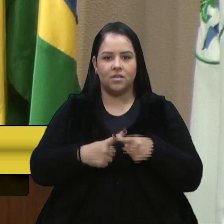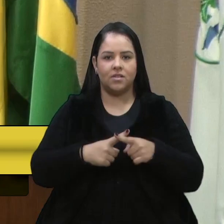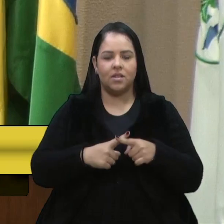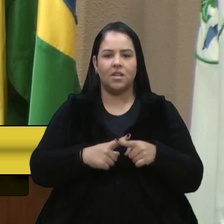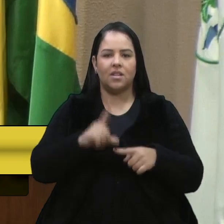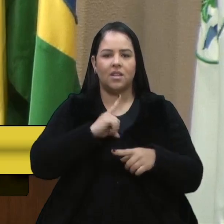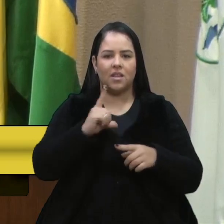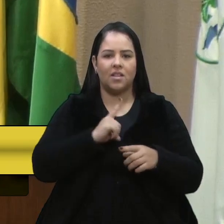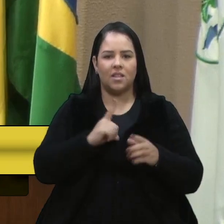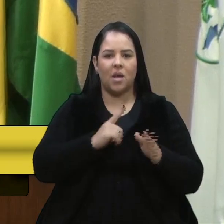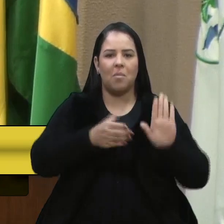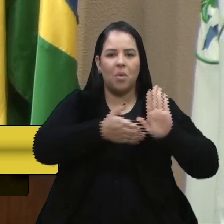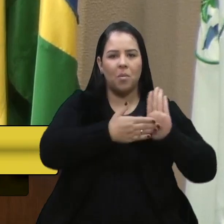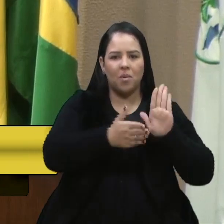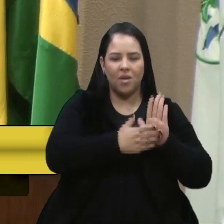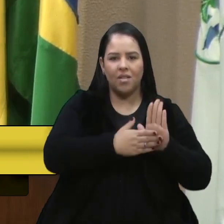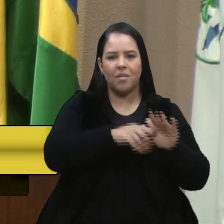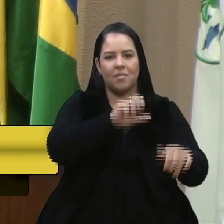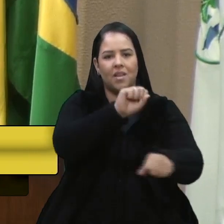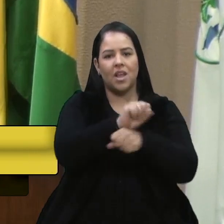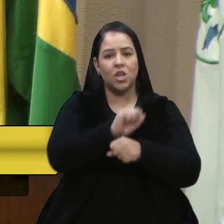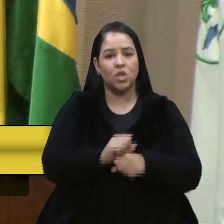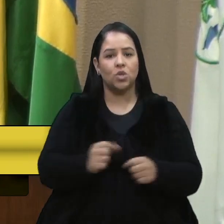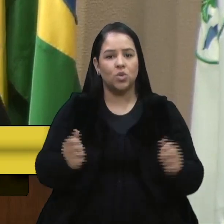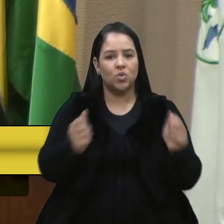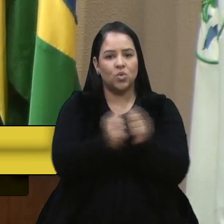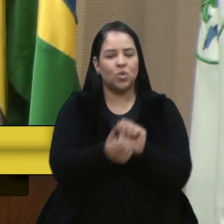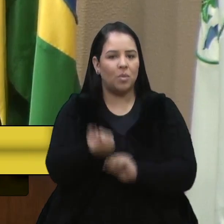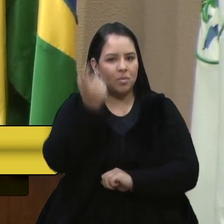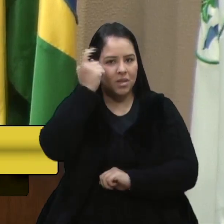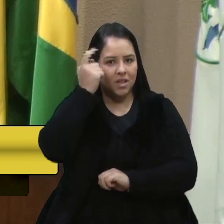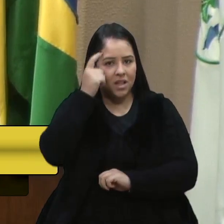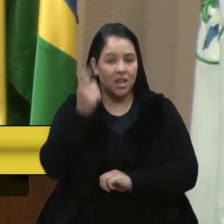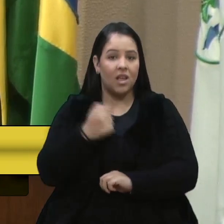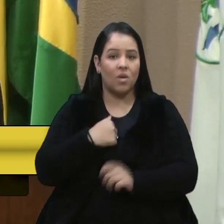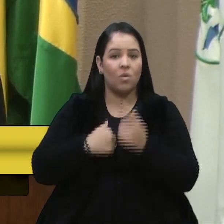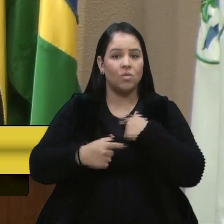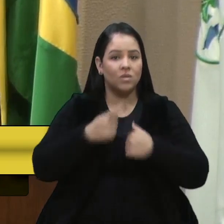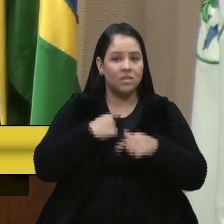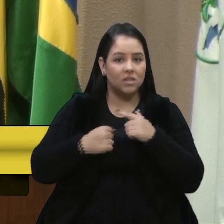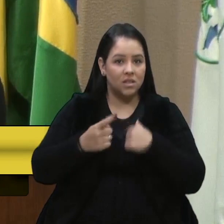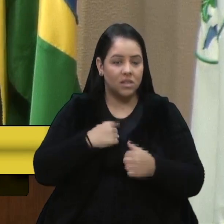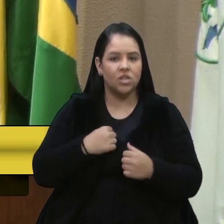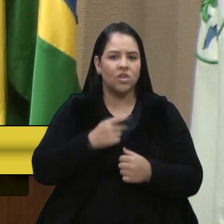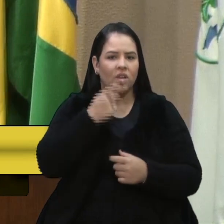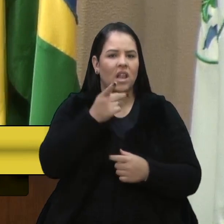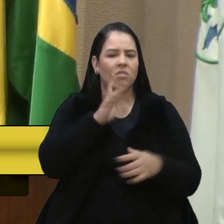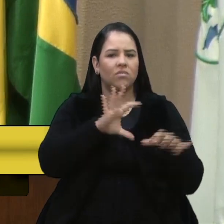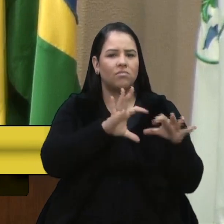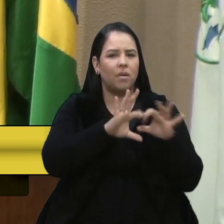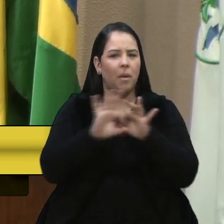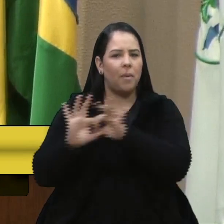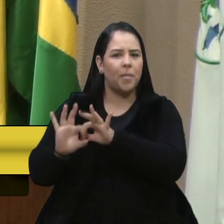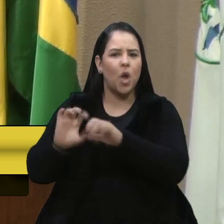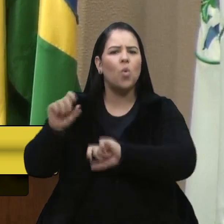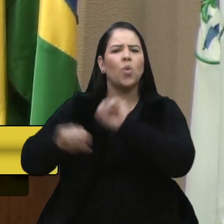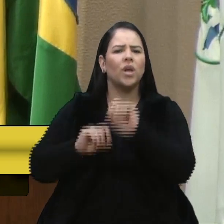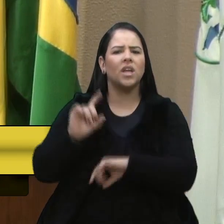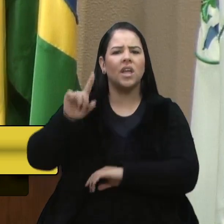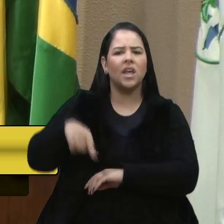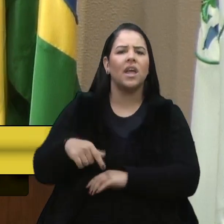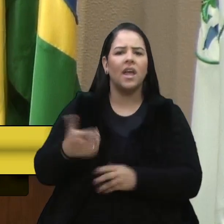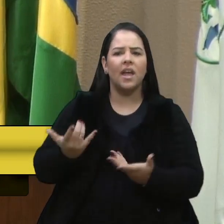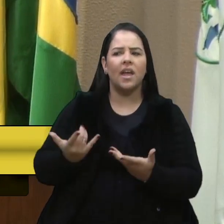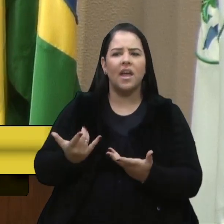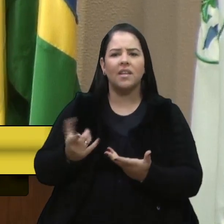proposta que conjuntamente foi pensada, eu gostaria de fazer uma contextualização do que é o comércio ambulante aqui de Caxias